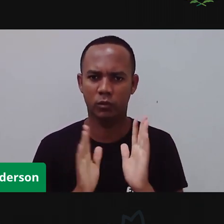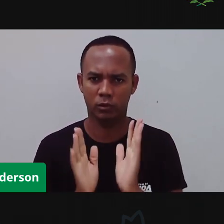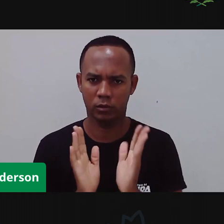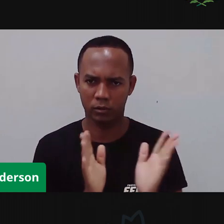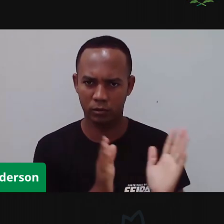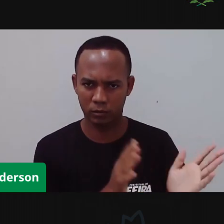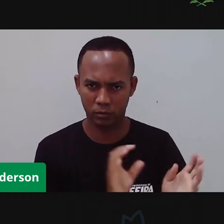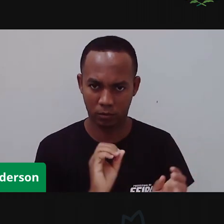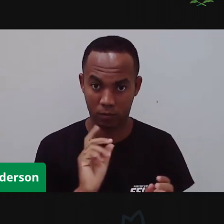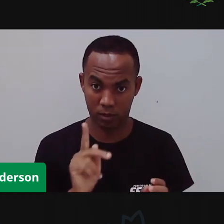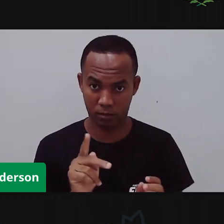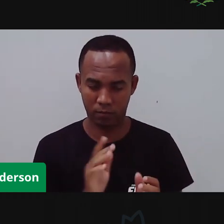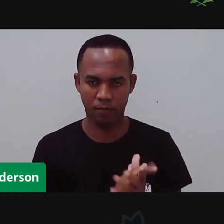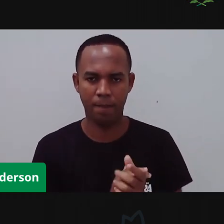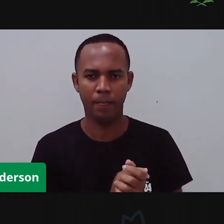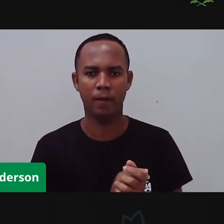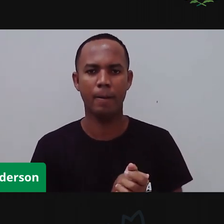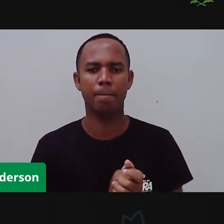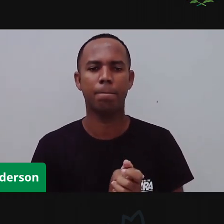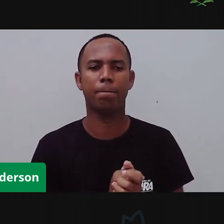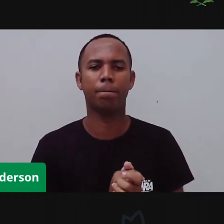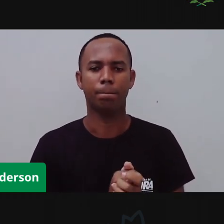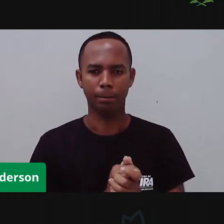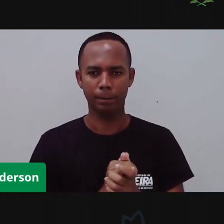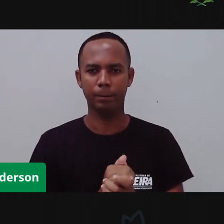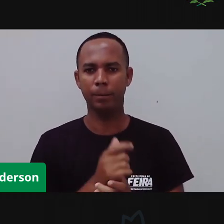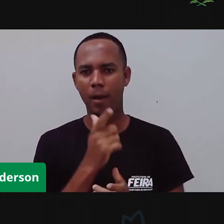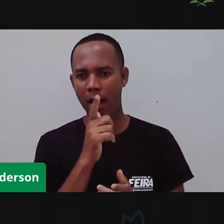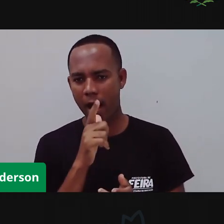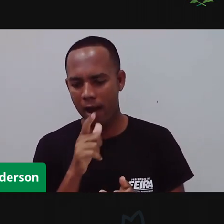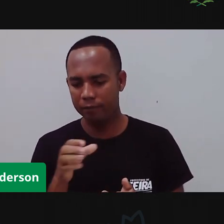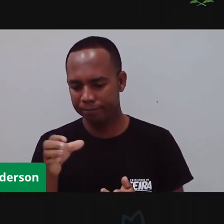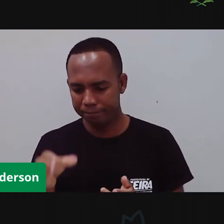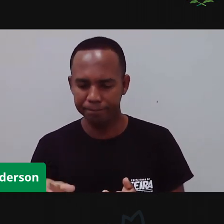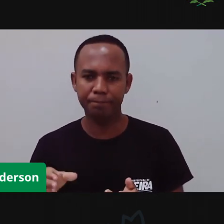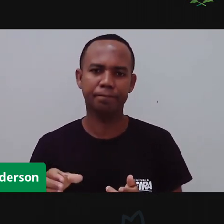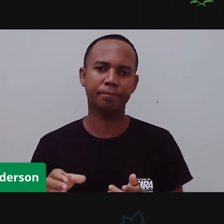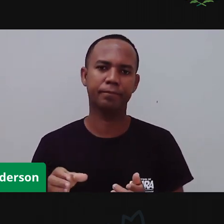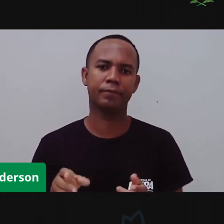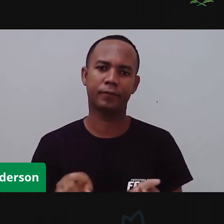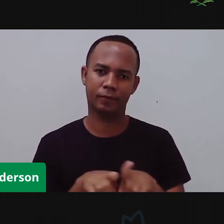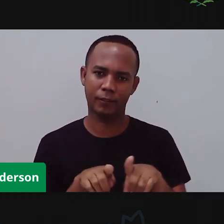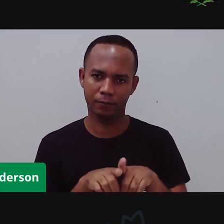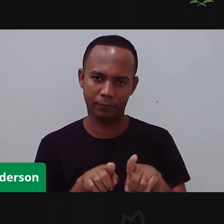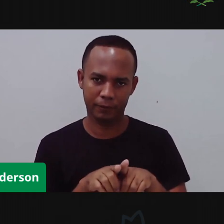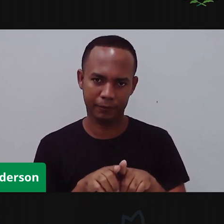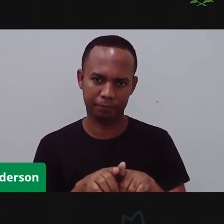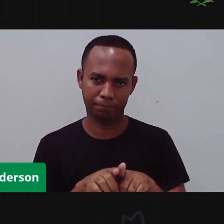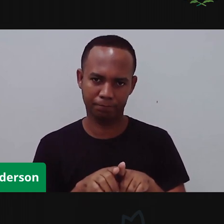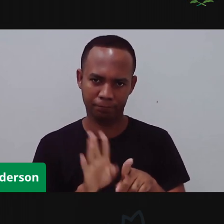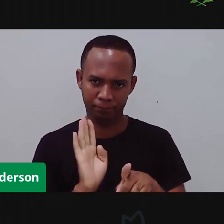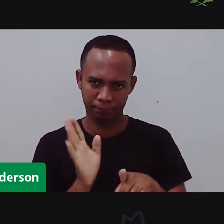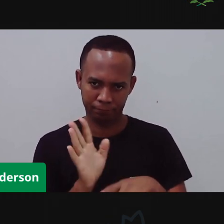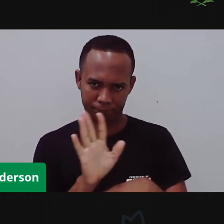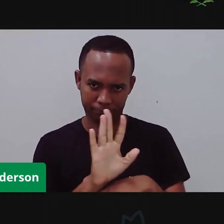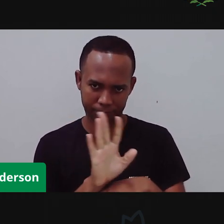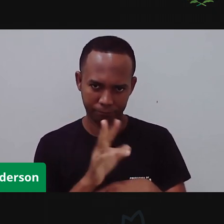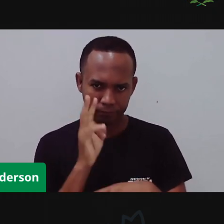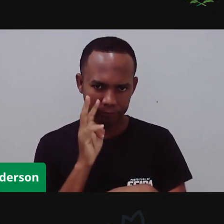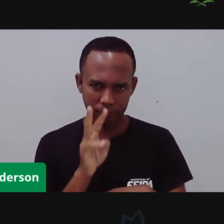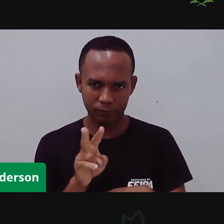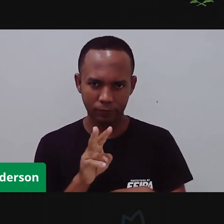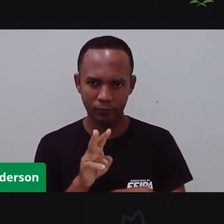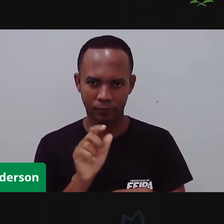vocês encaminharam. Botaram a água aí do lado. Já curtiram o nosso vídeo? Já se inscreveram aqui no canal da